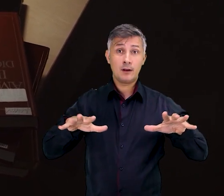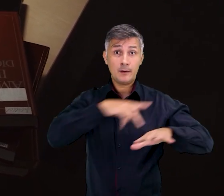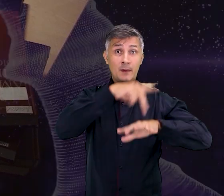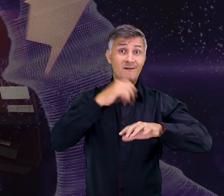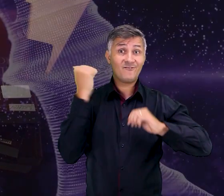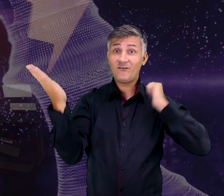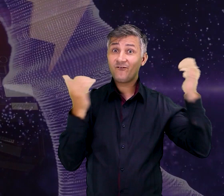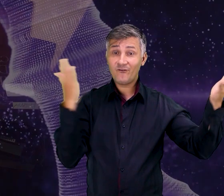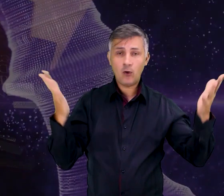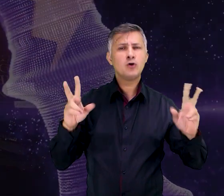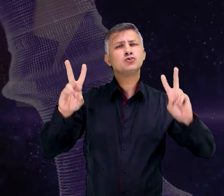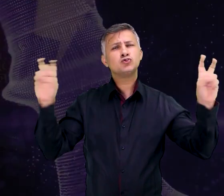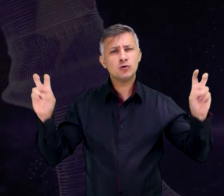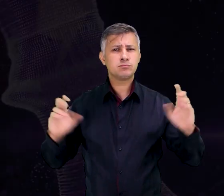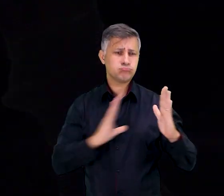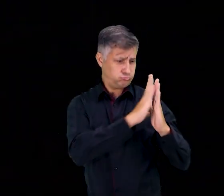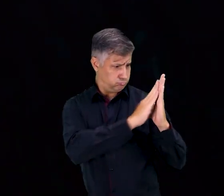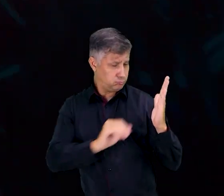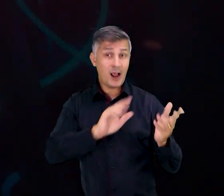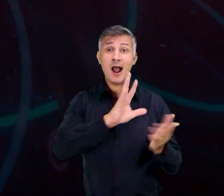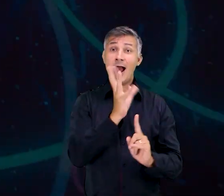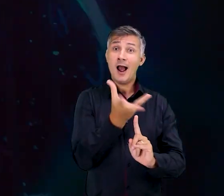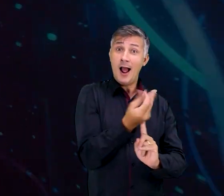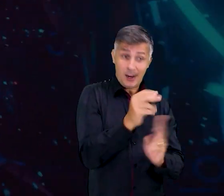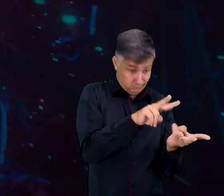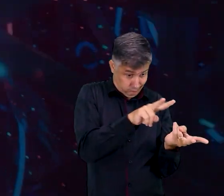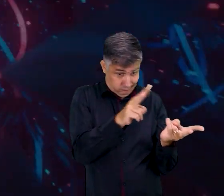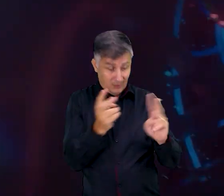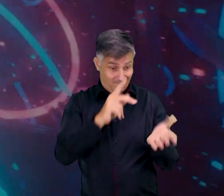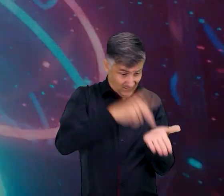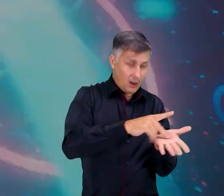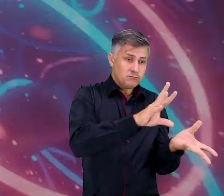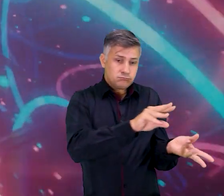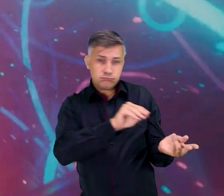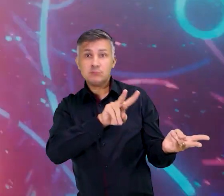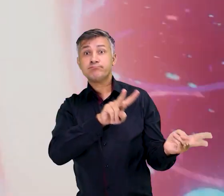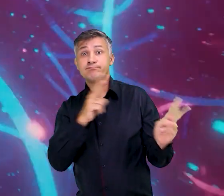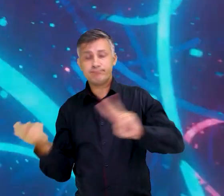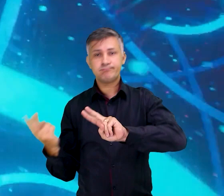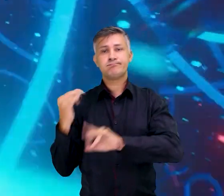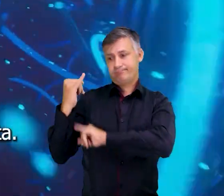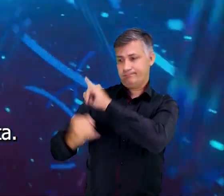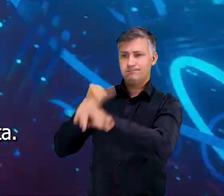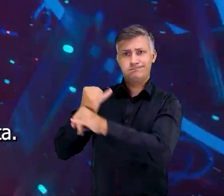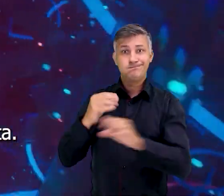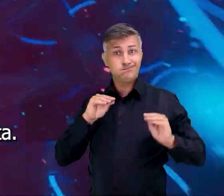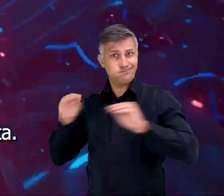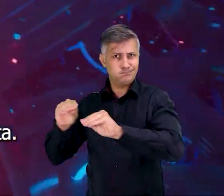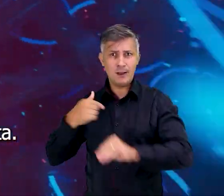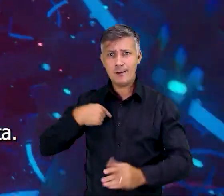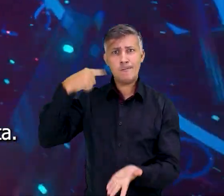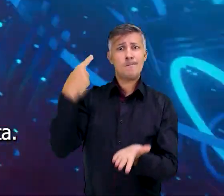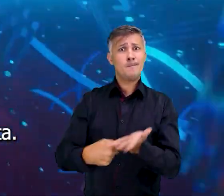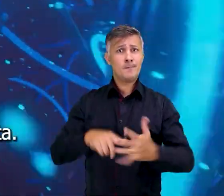venho escrevendo também sobre a digitalização das artes. E foi assim, em um momento de fluxo e lucidez, que eu dei o primeiro